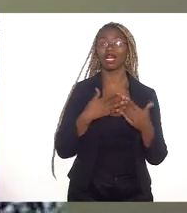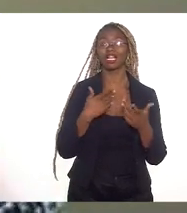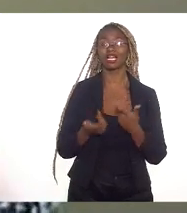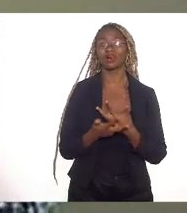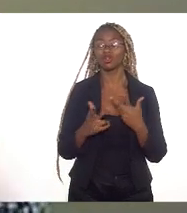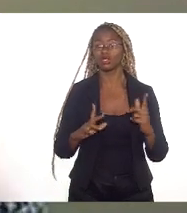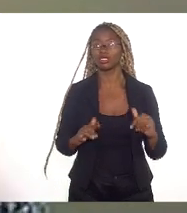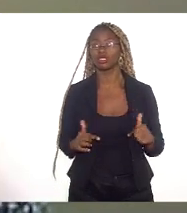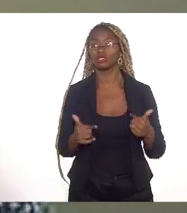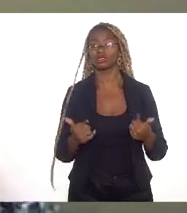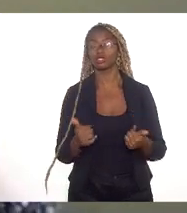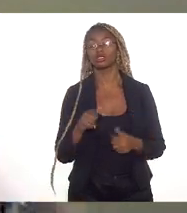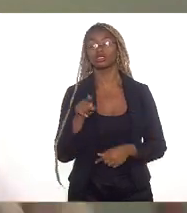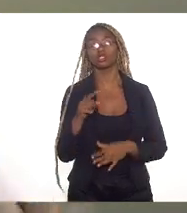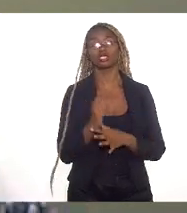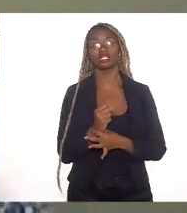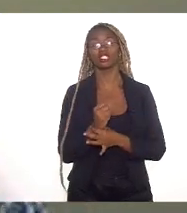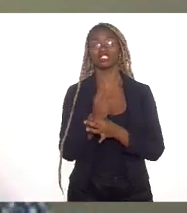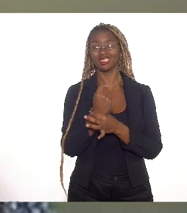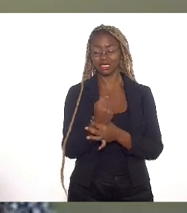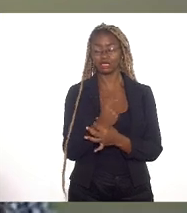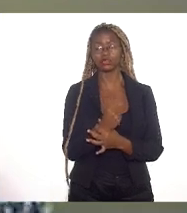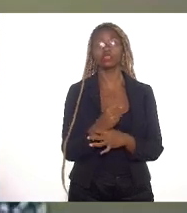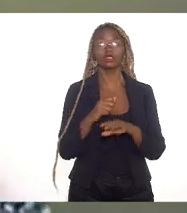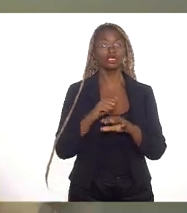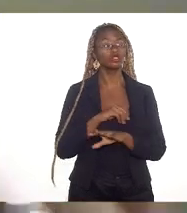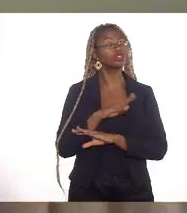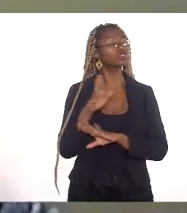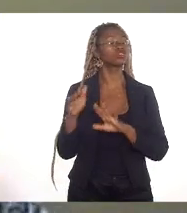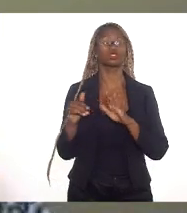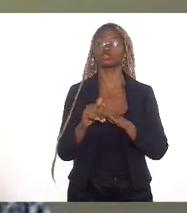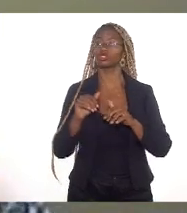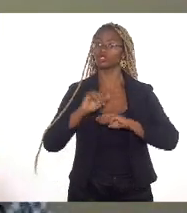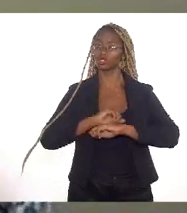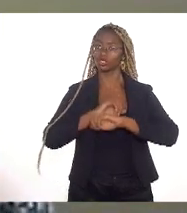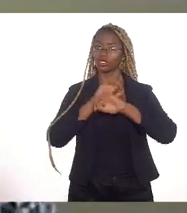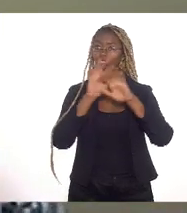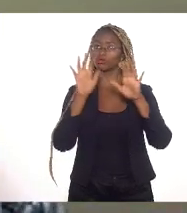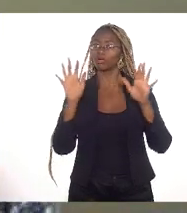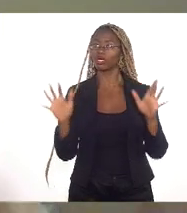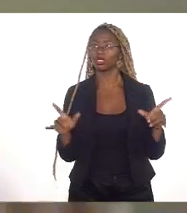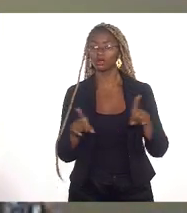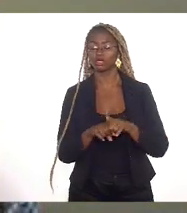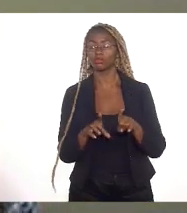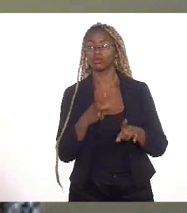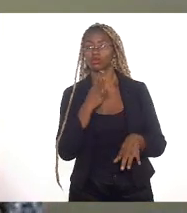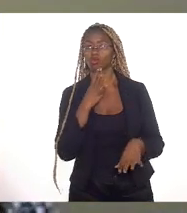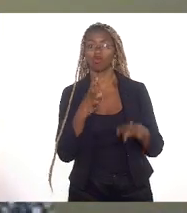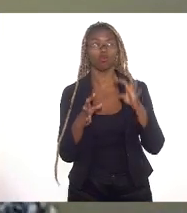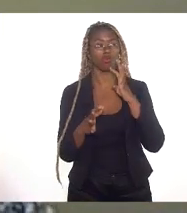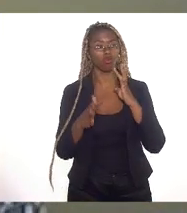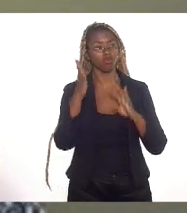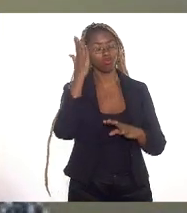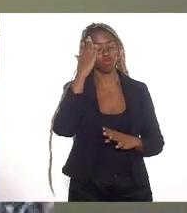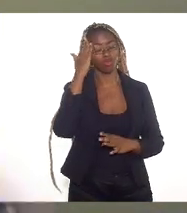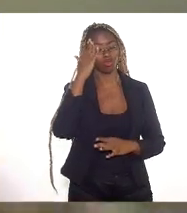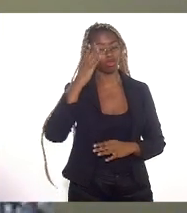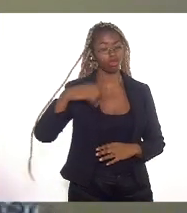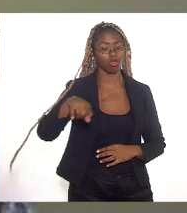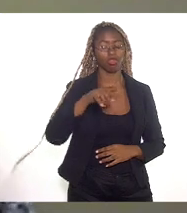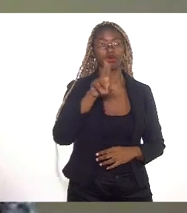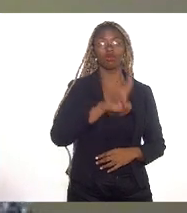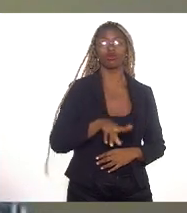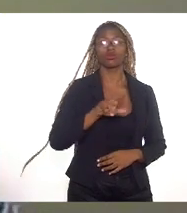aquele de garantir a total transparência, o total conhecimento dos gastos nas áreas,